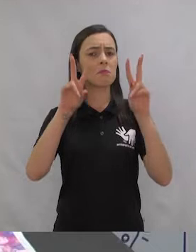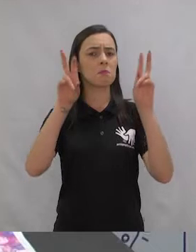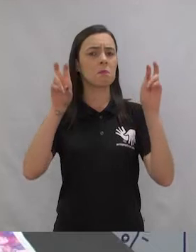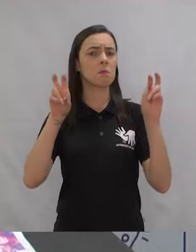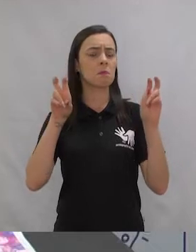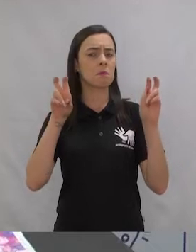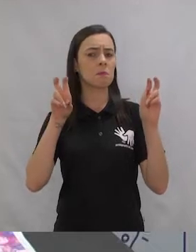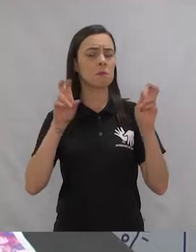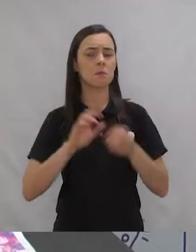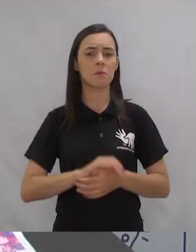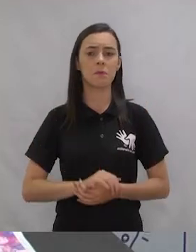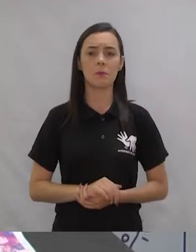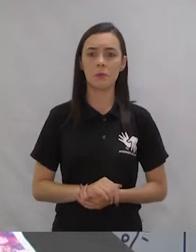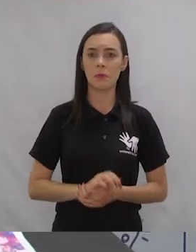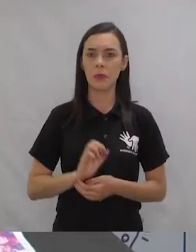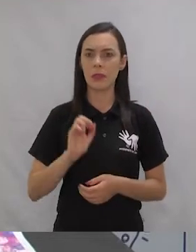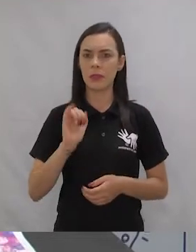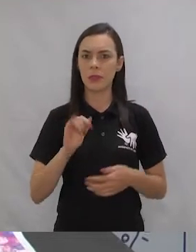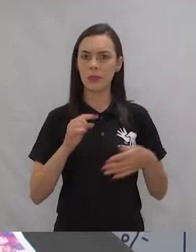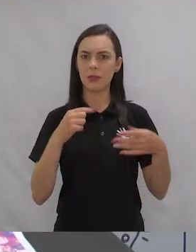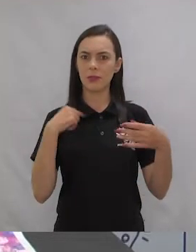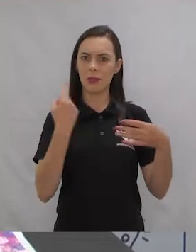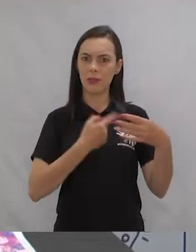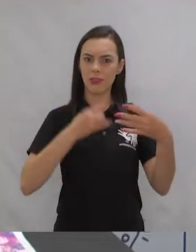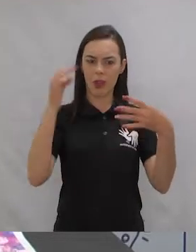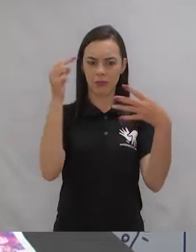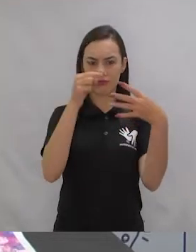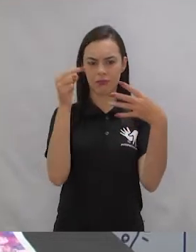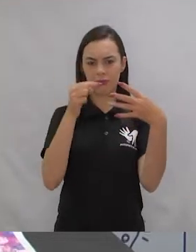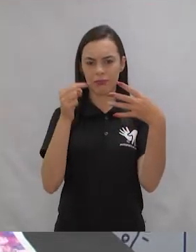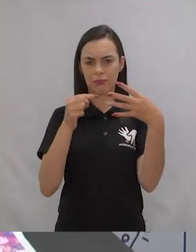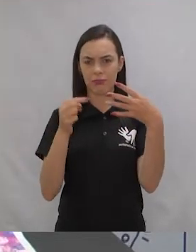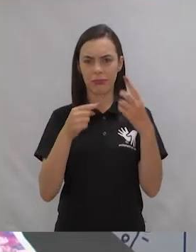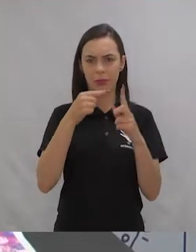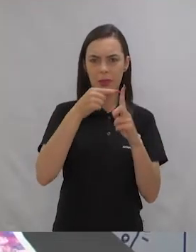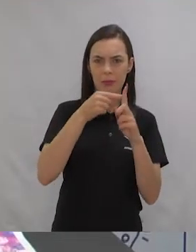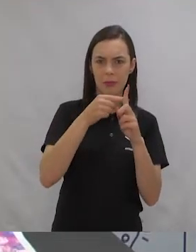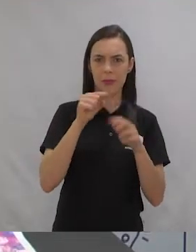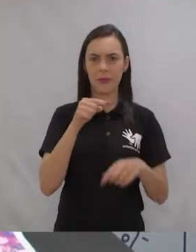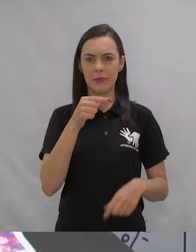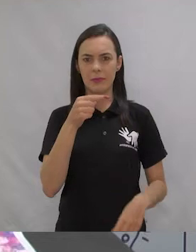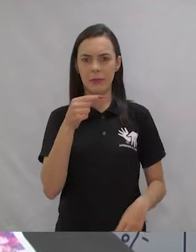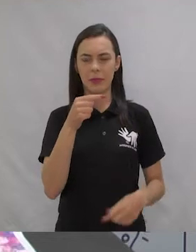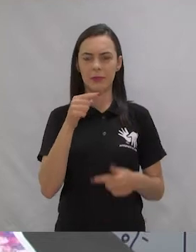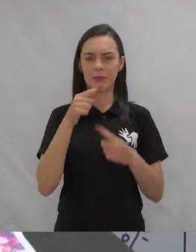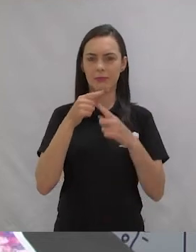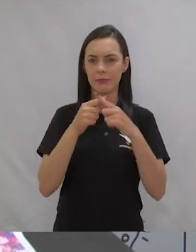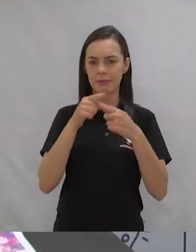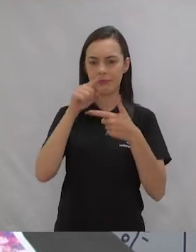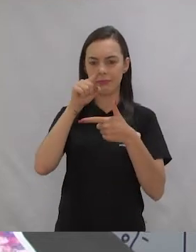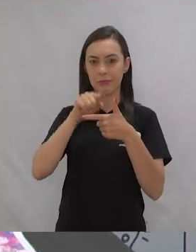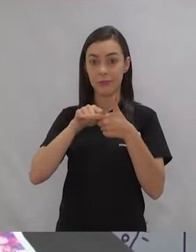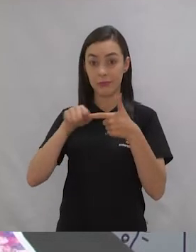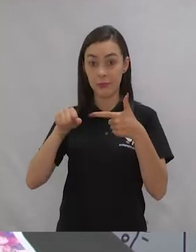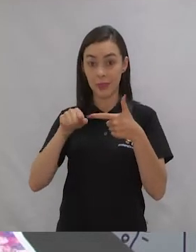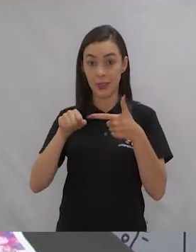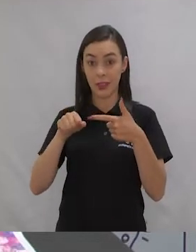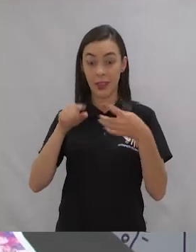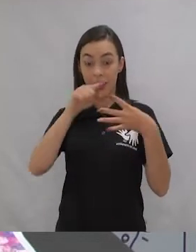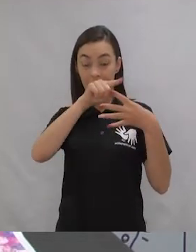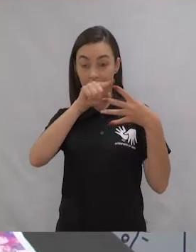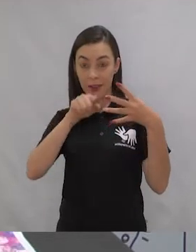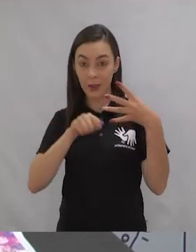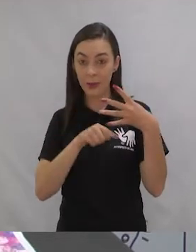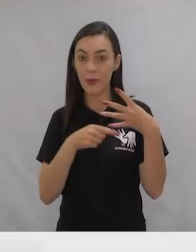hoje? Se nós falamos de todas as operações, que são as operações fundamentais, são